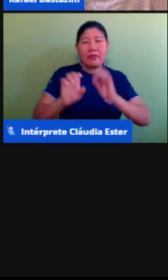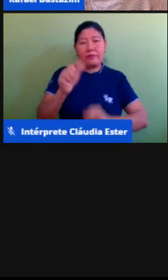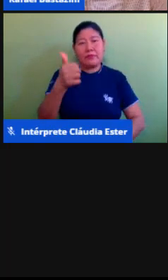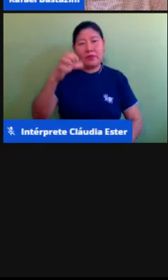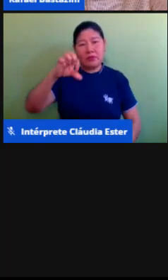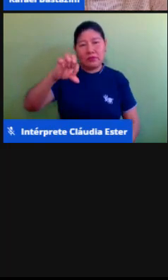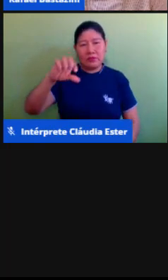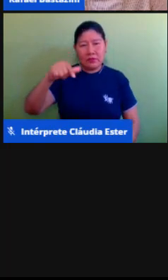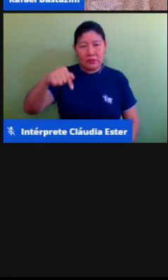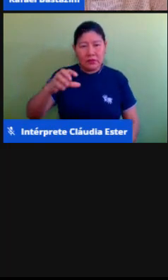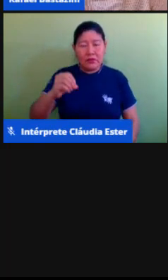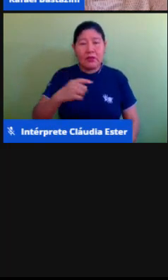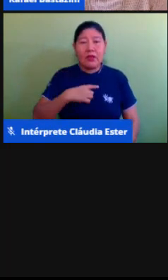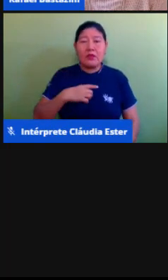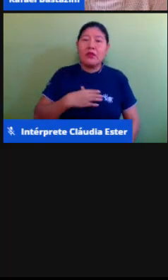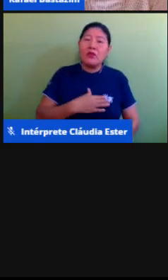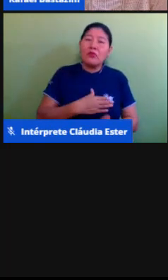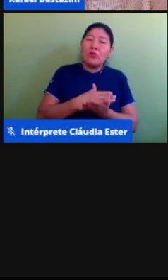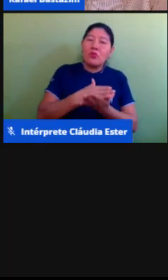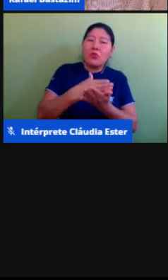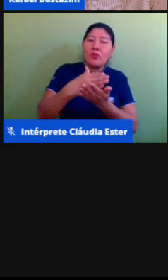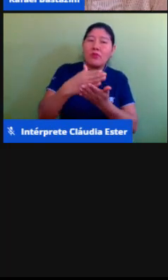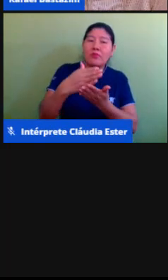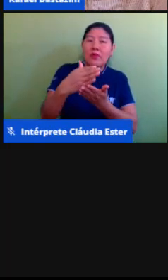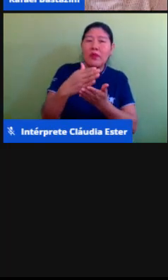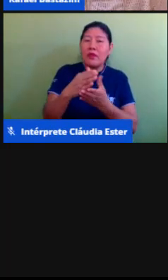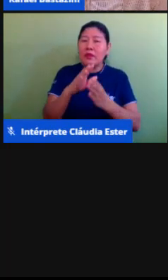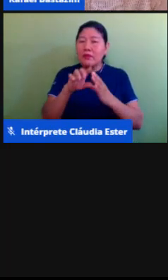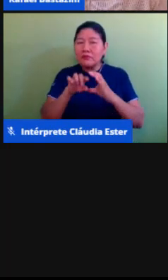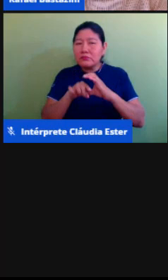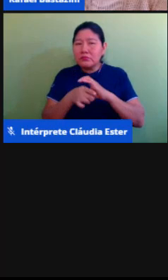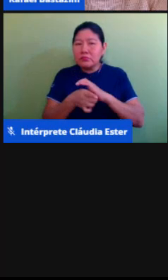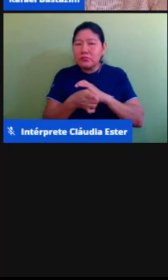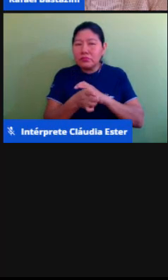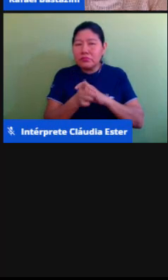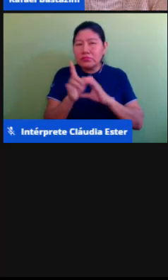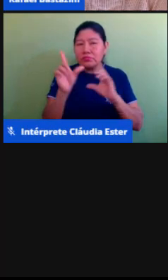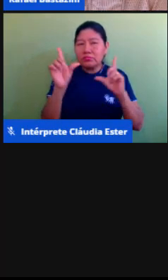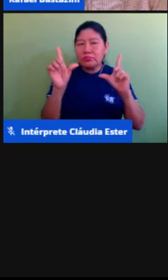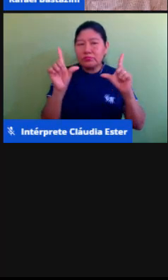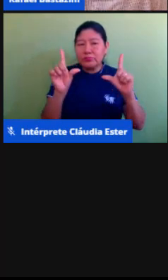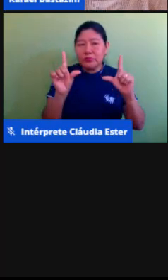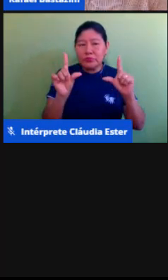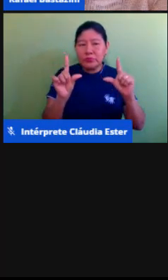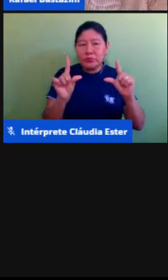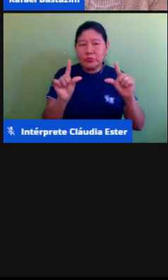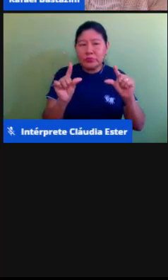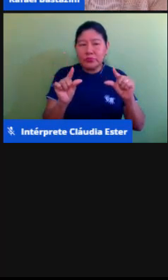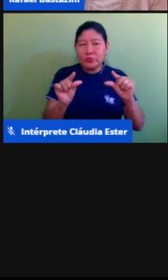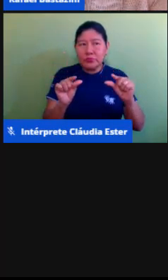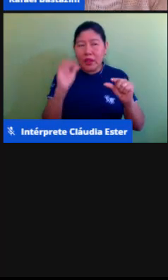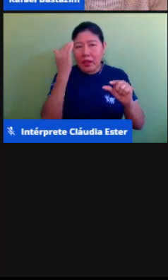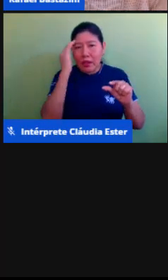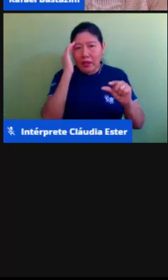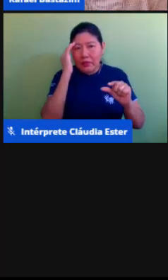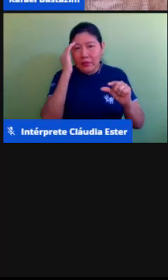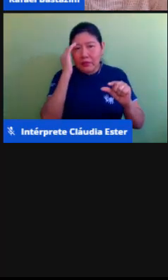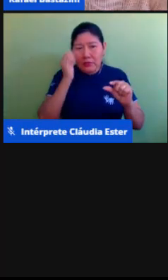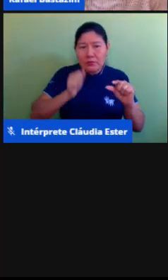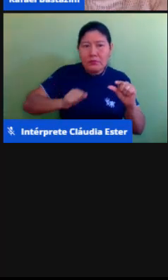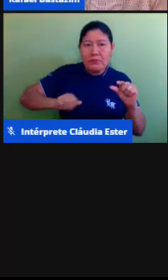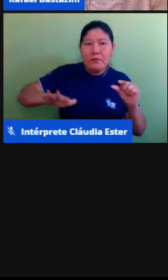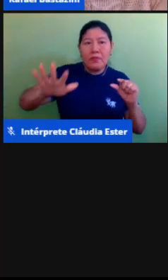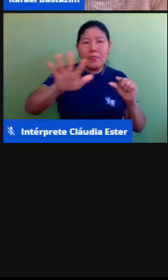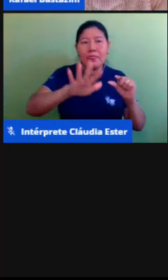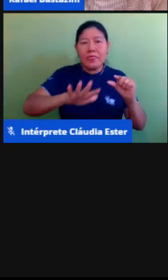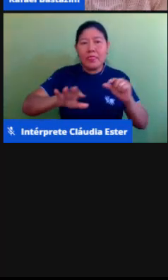profunda diminuição do interesse na formulação do conceito de paisagem, ou na utilização da paisagem